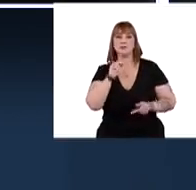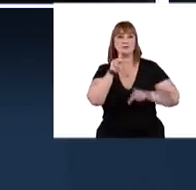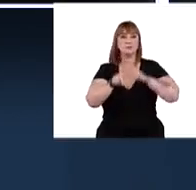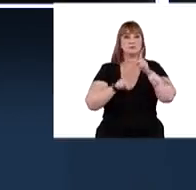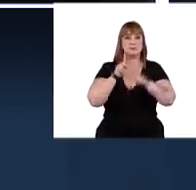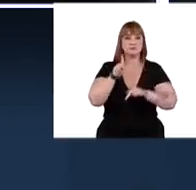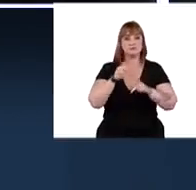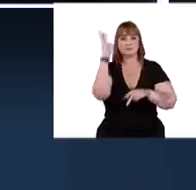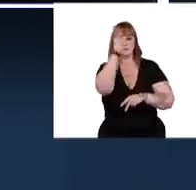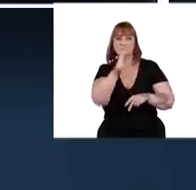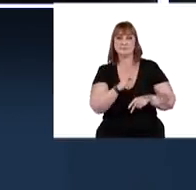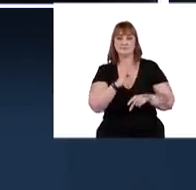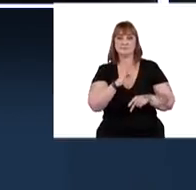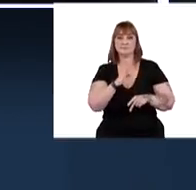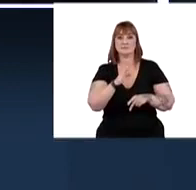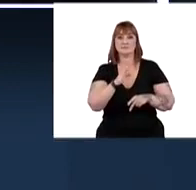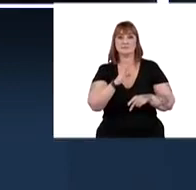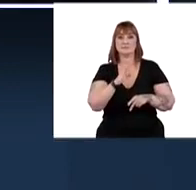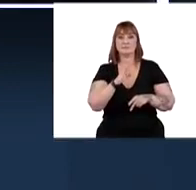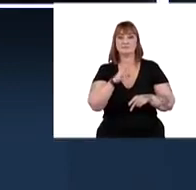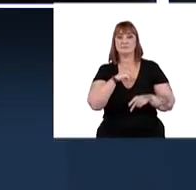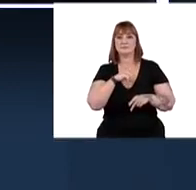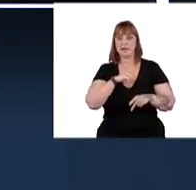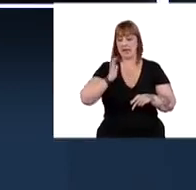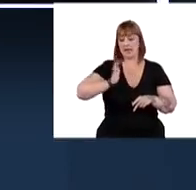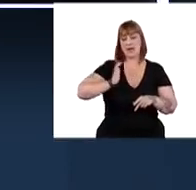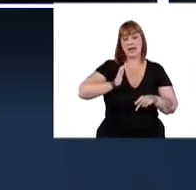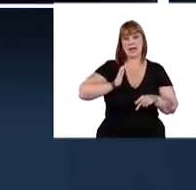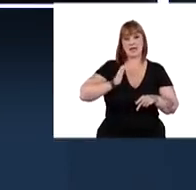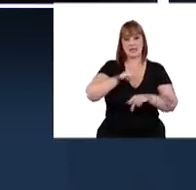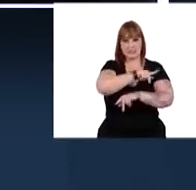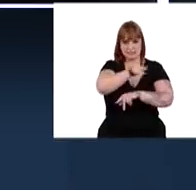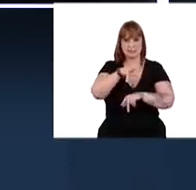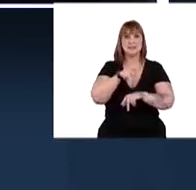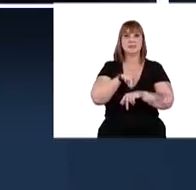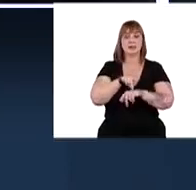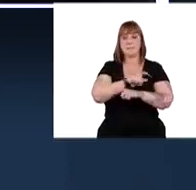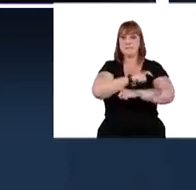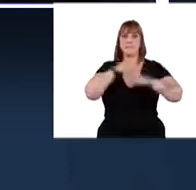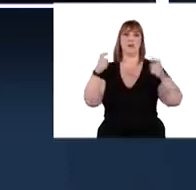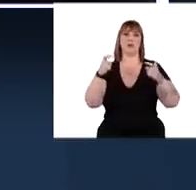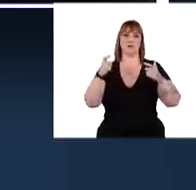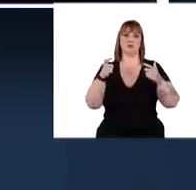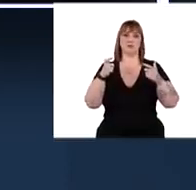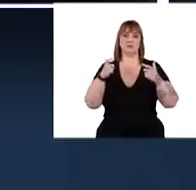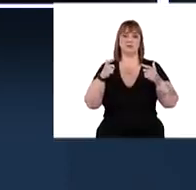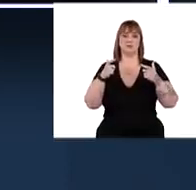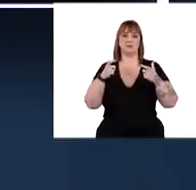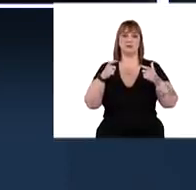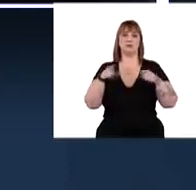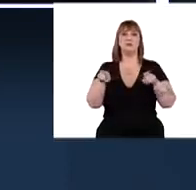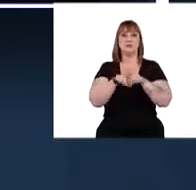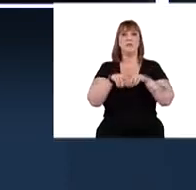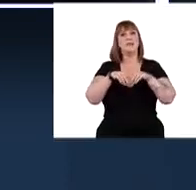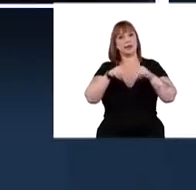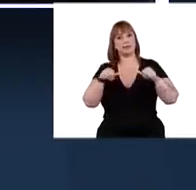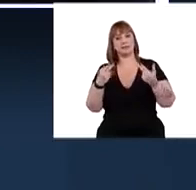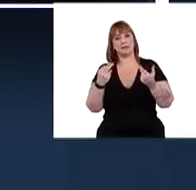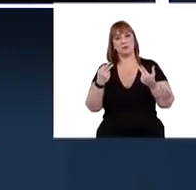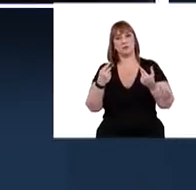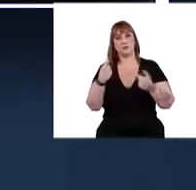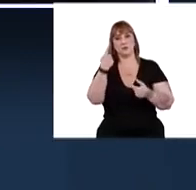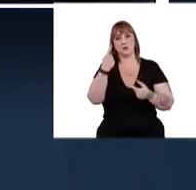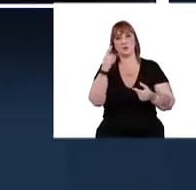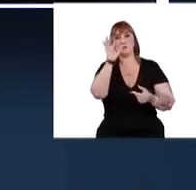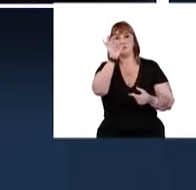população brasileira detém, né, a riqueza do país, né, a maior riqueza do país, isso vale para a terra também.